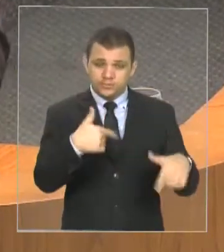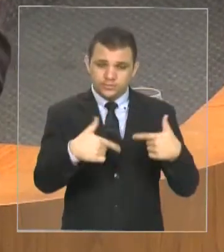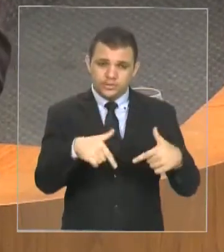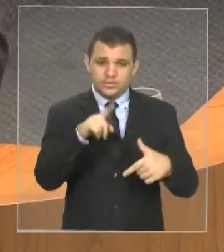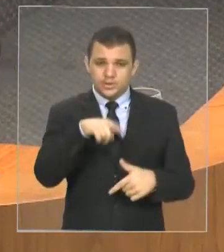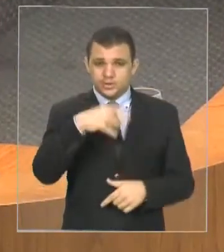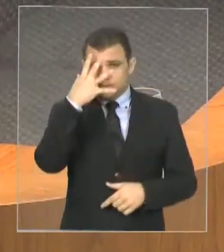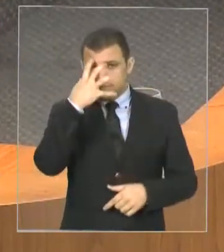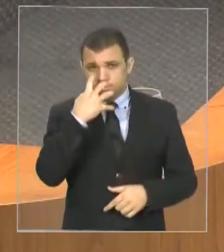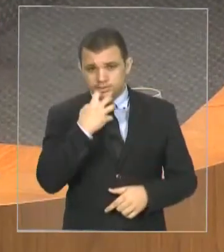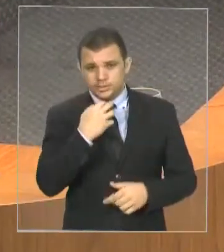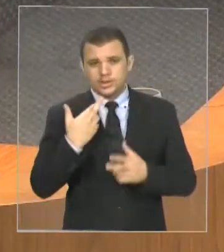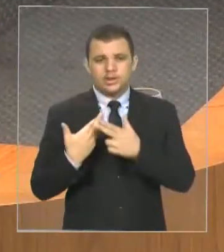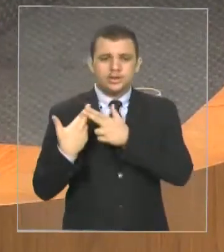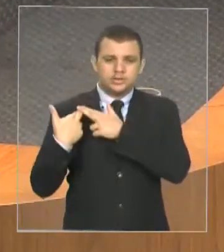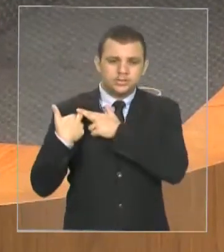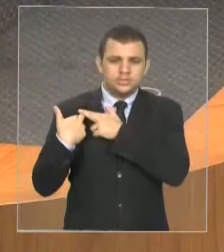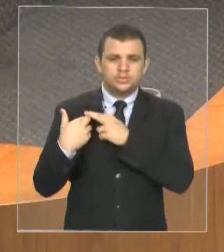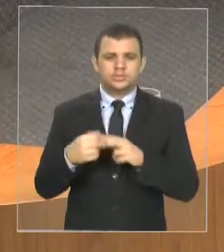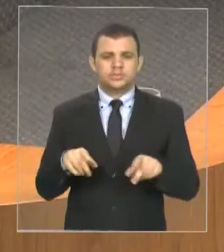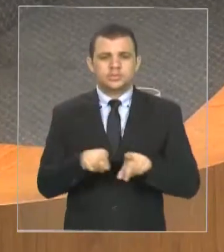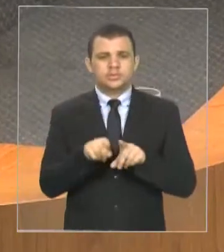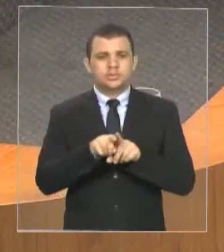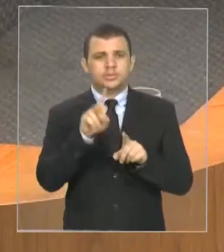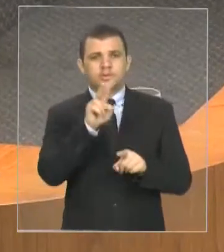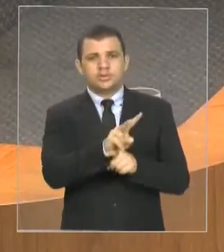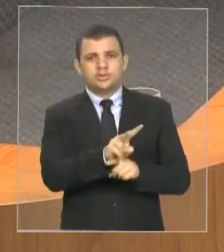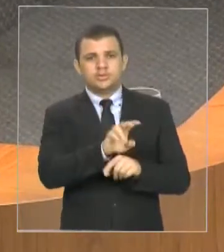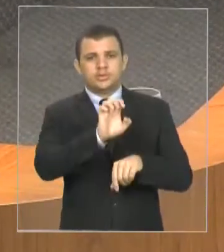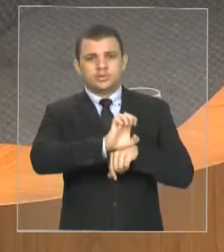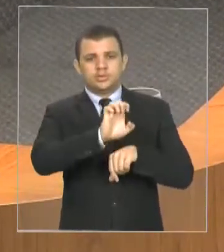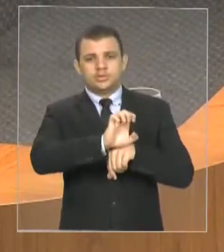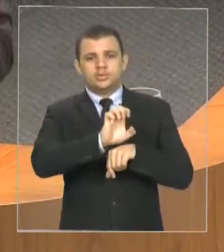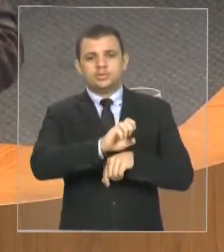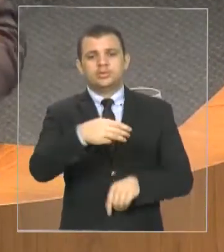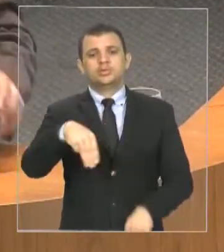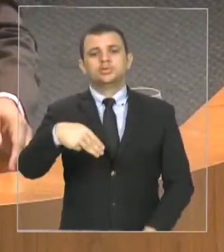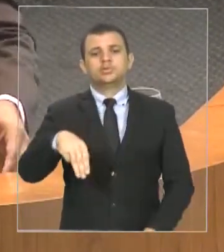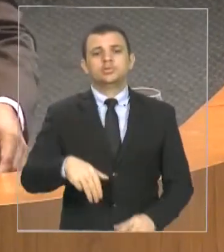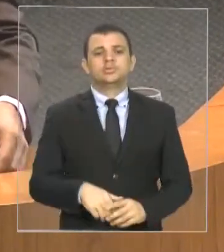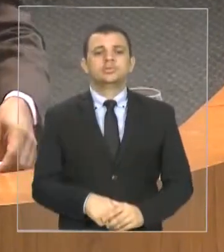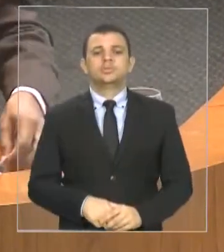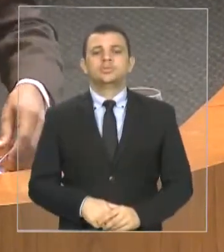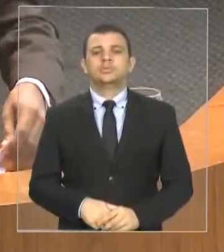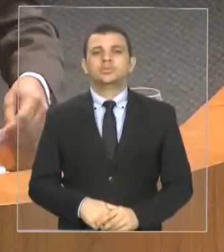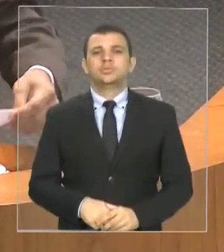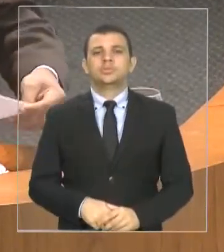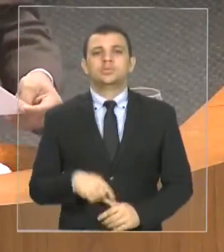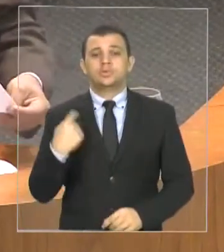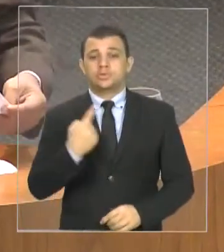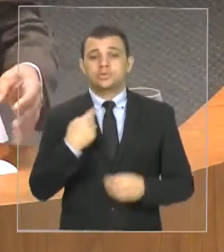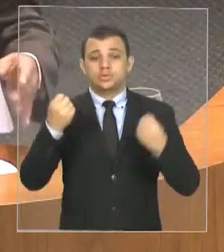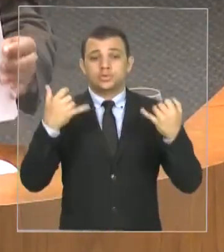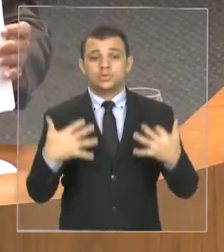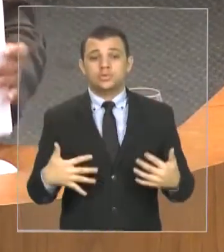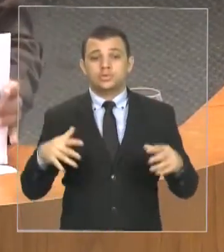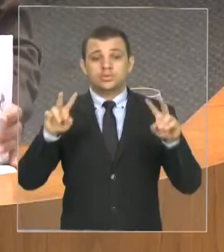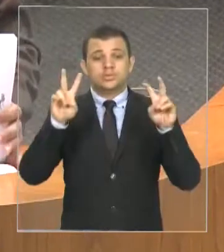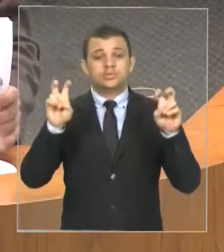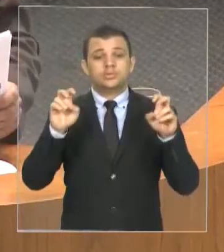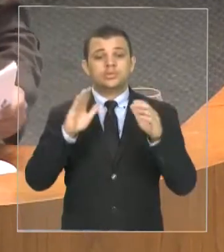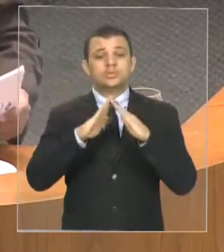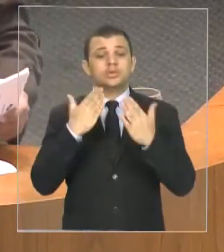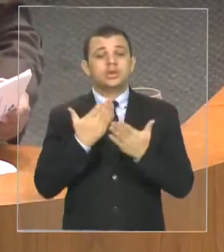seriedade, na responsabilidade e em defesa do Estado do Maranhão. E quando falamos de escola, me